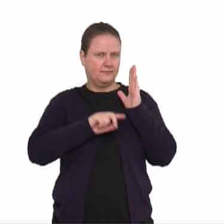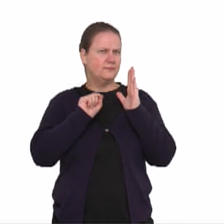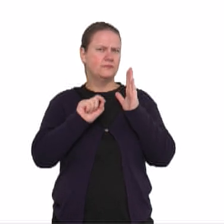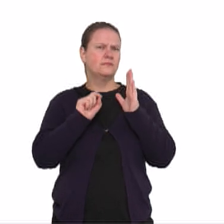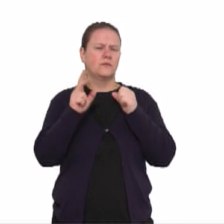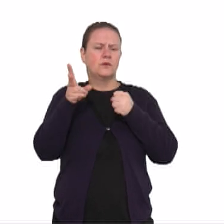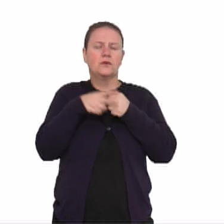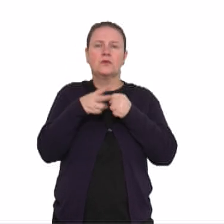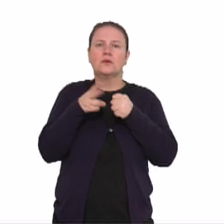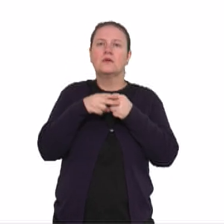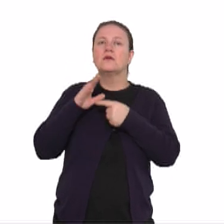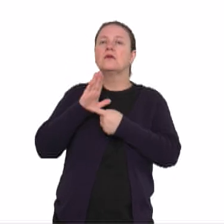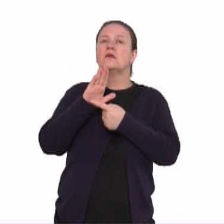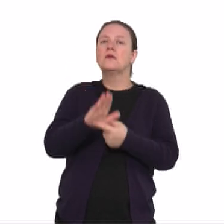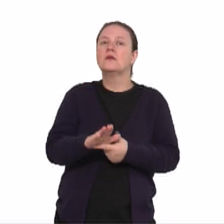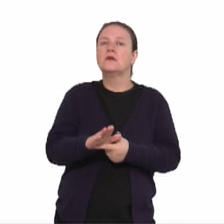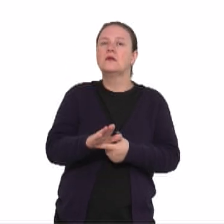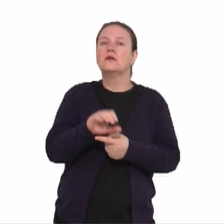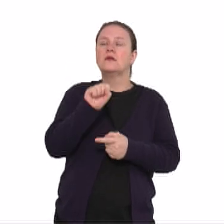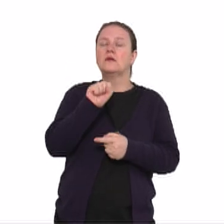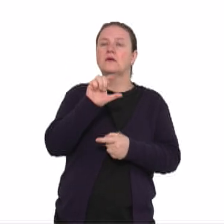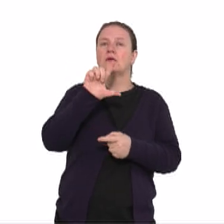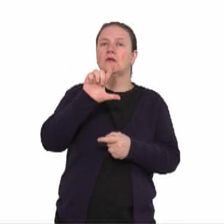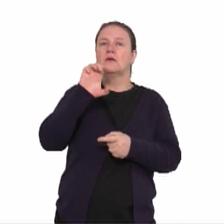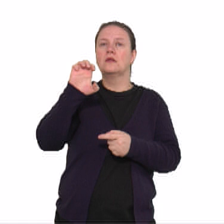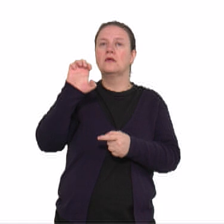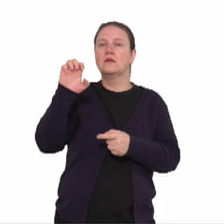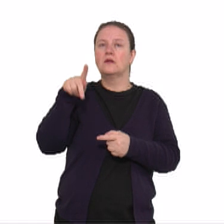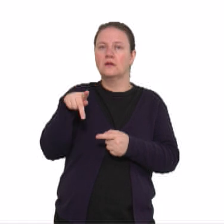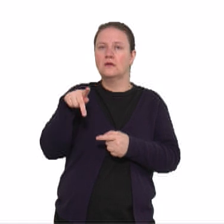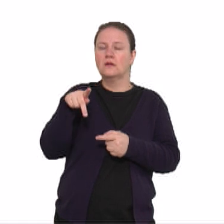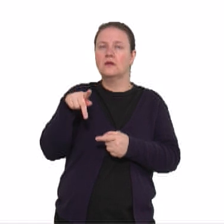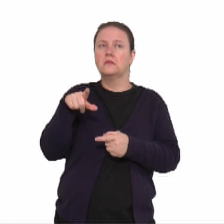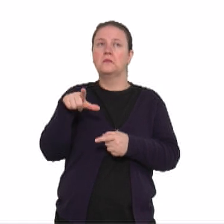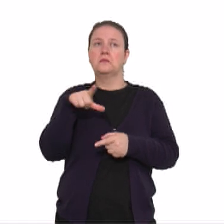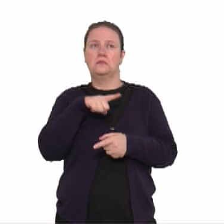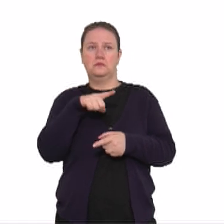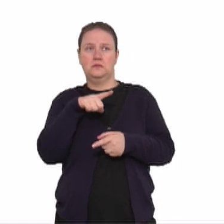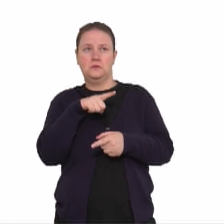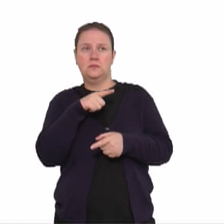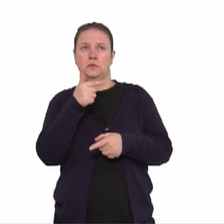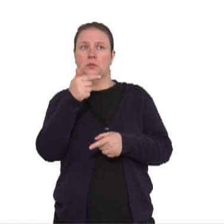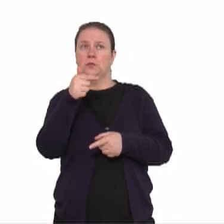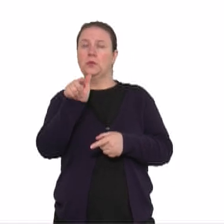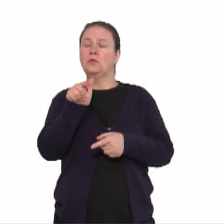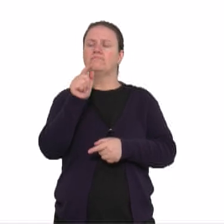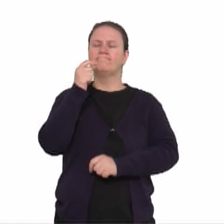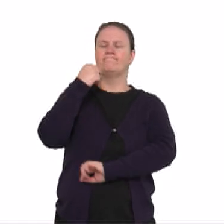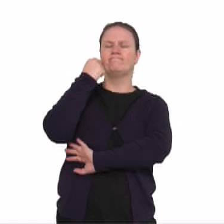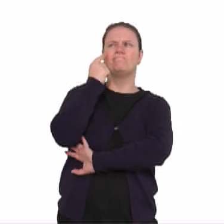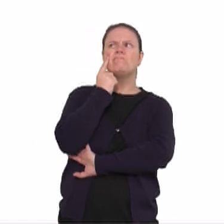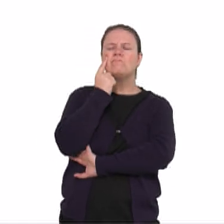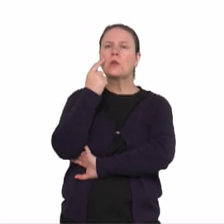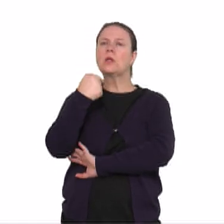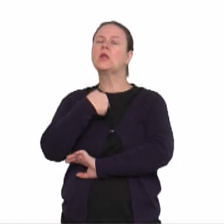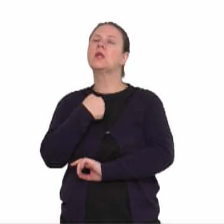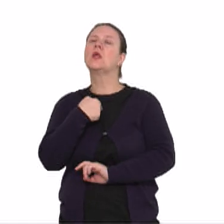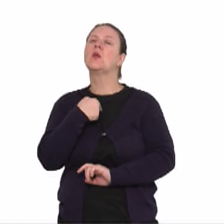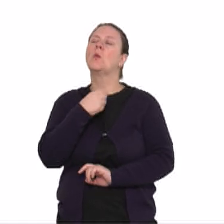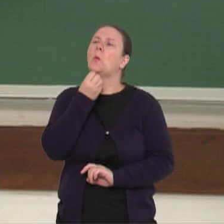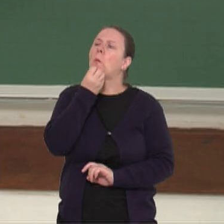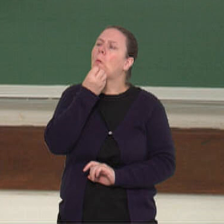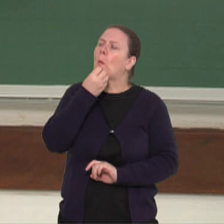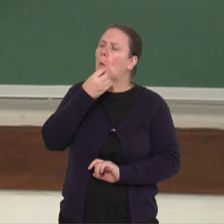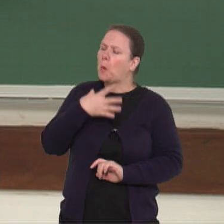que é o verbo que tem ali? Eu tenho sleep e tenho arrive. Mas se é, ó, eu muito bem noite passada. O